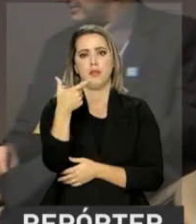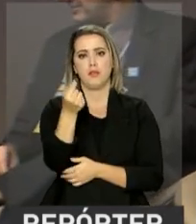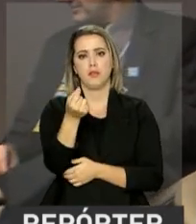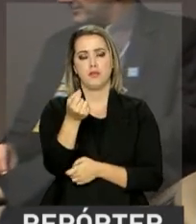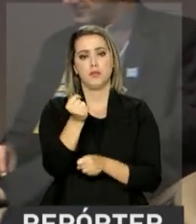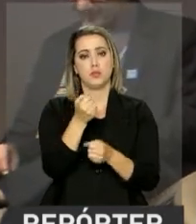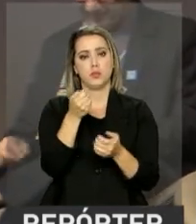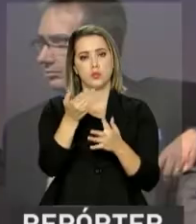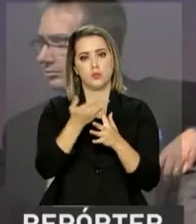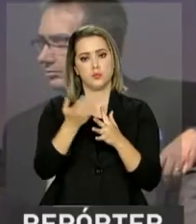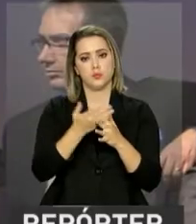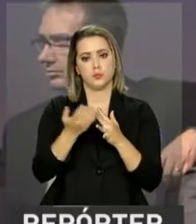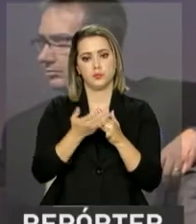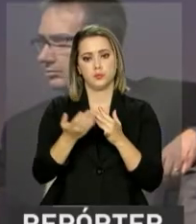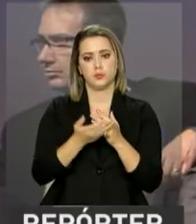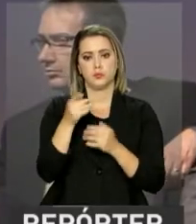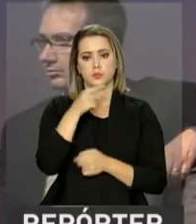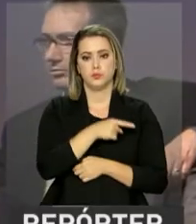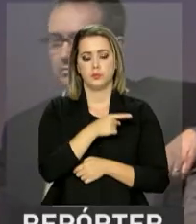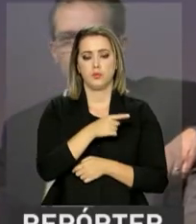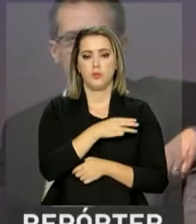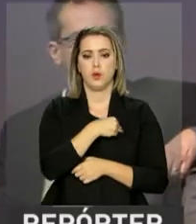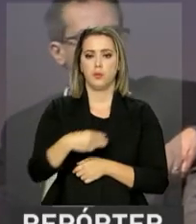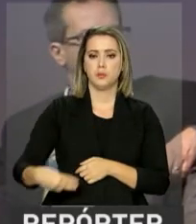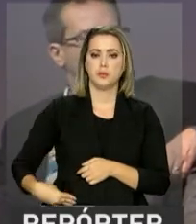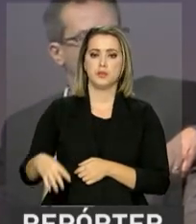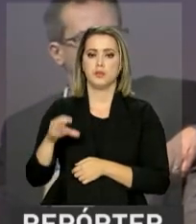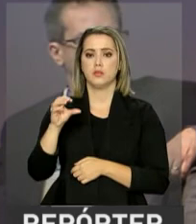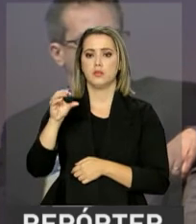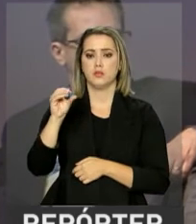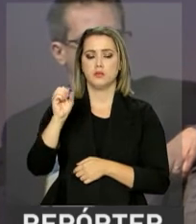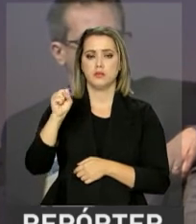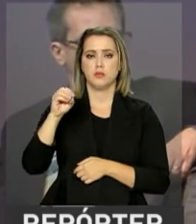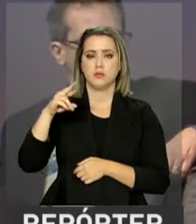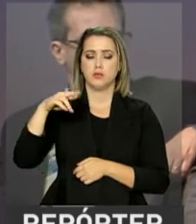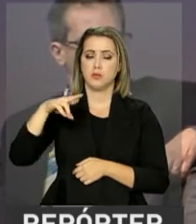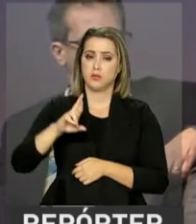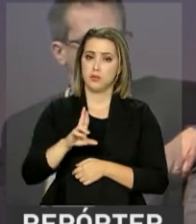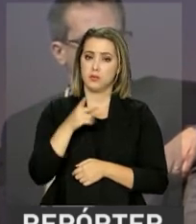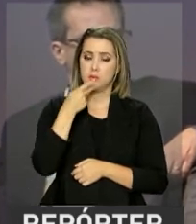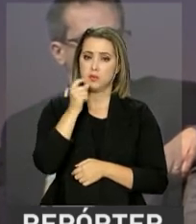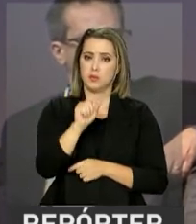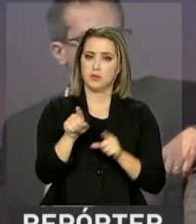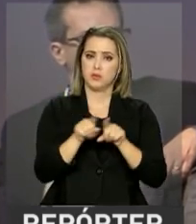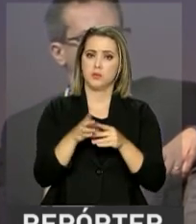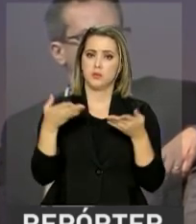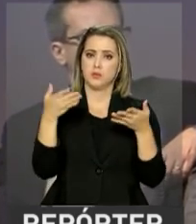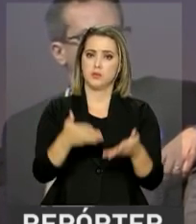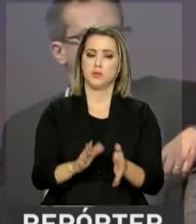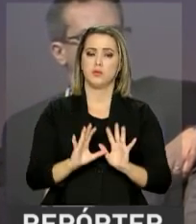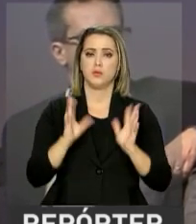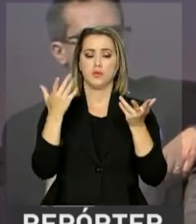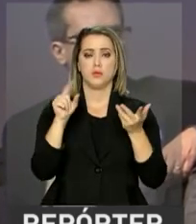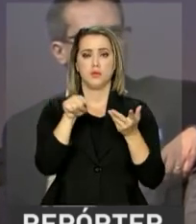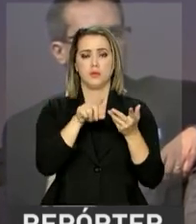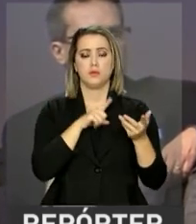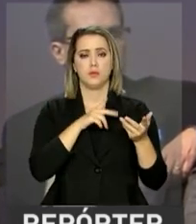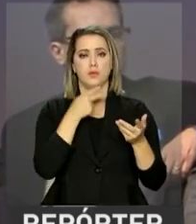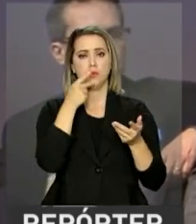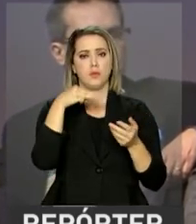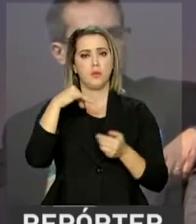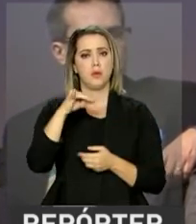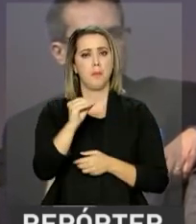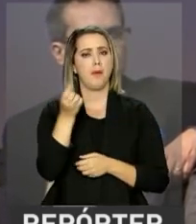de financiamento. Já o ministro Osmar Terra, do Desenvolvimento Social e Agrário, também esteve no evento e disse que desde maio do